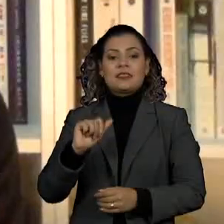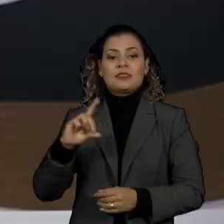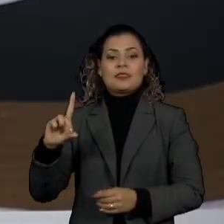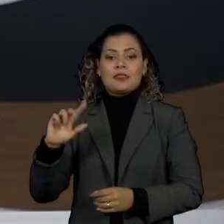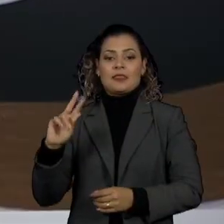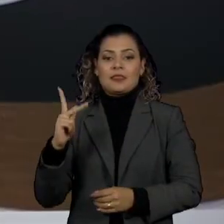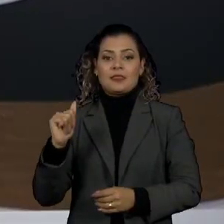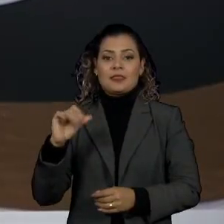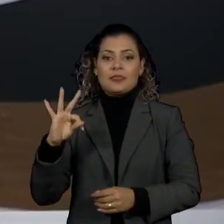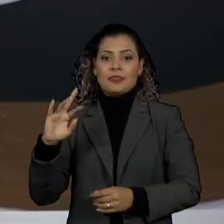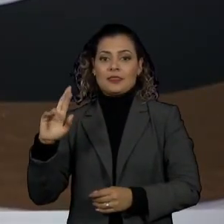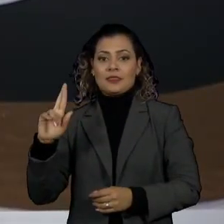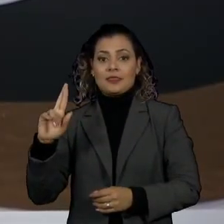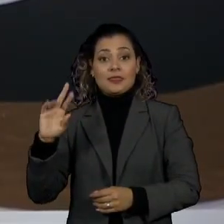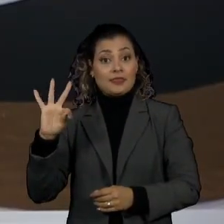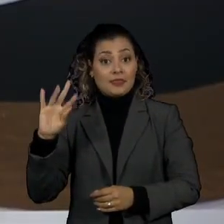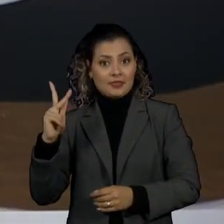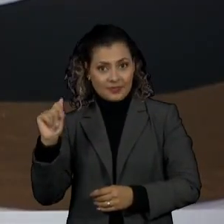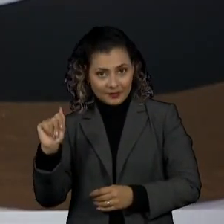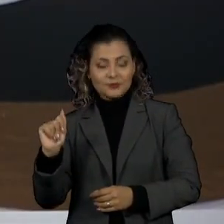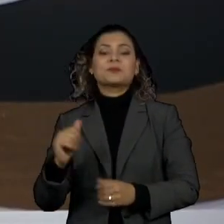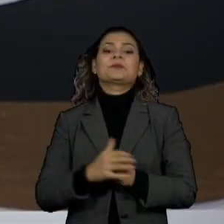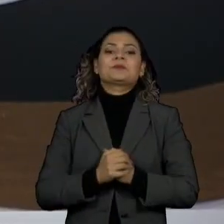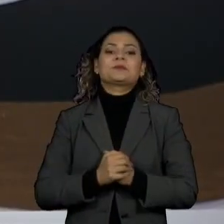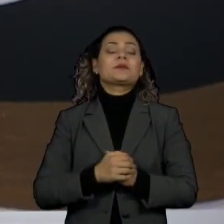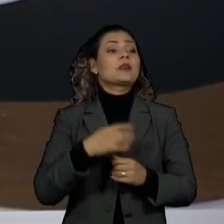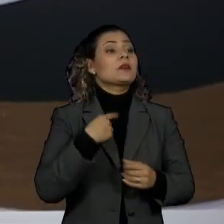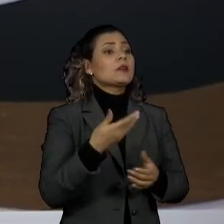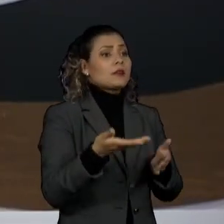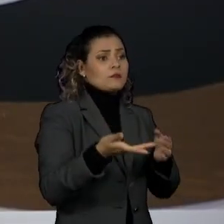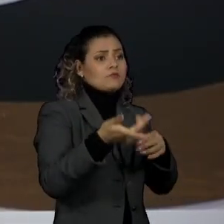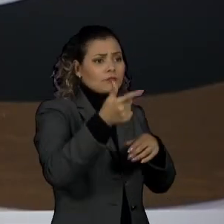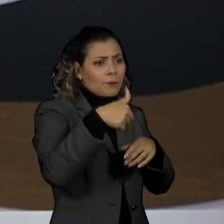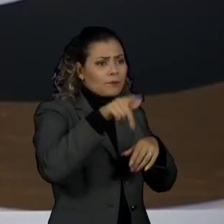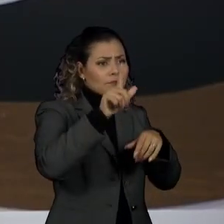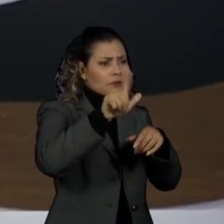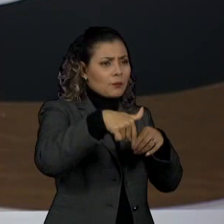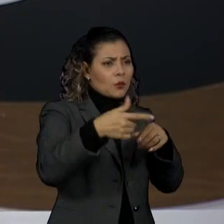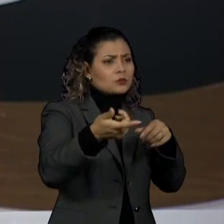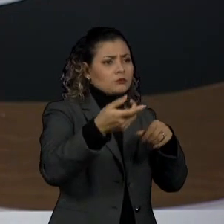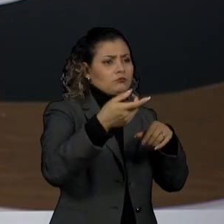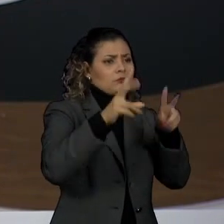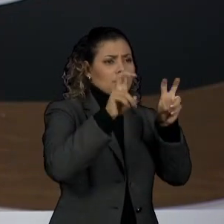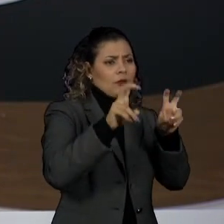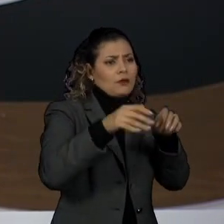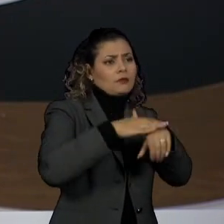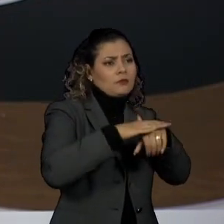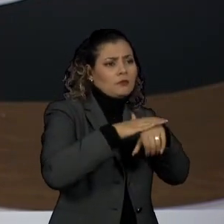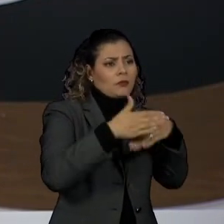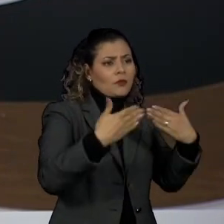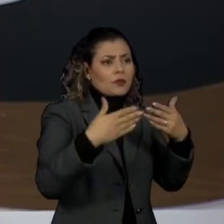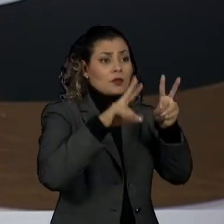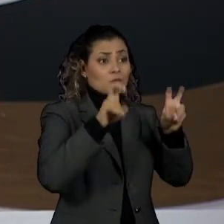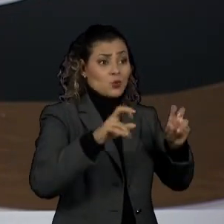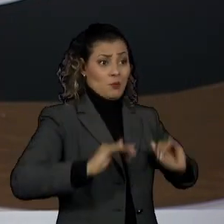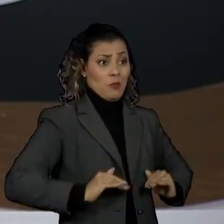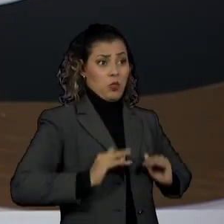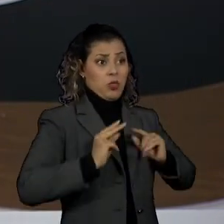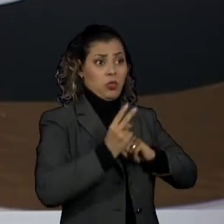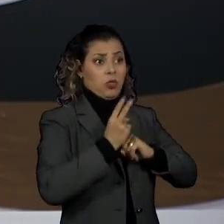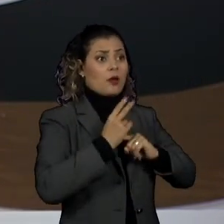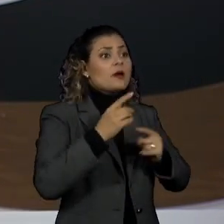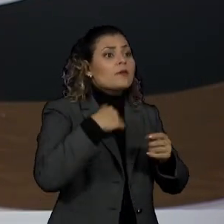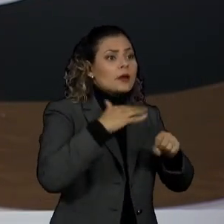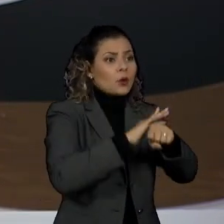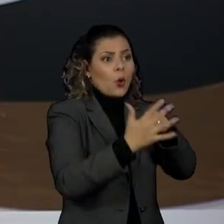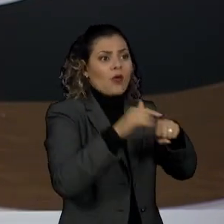Siddhartha, no primeiro bloco e depois nós comentamos sobre a resposta imune ao novo coronavírus, que ainda há muitas